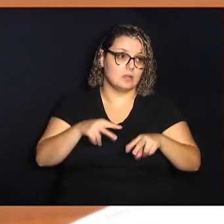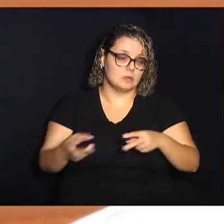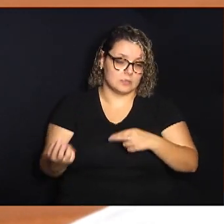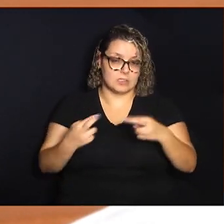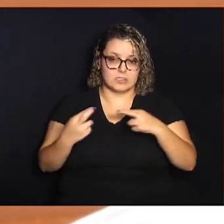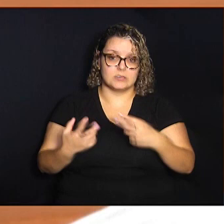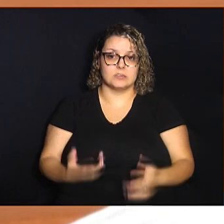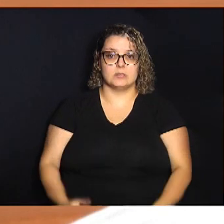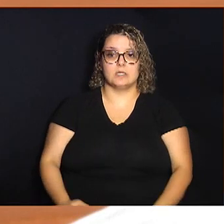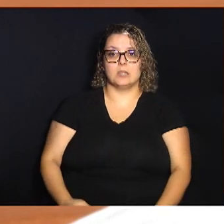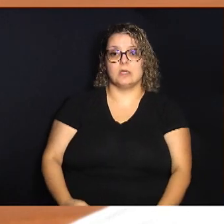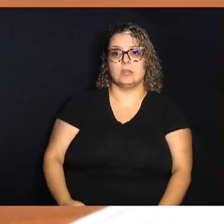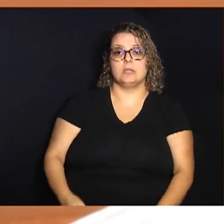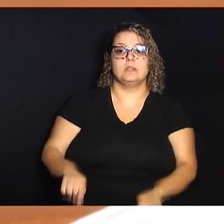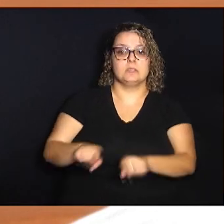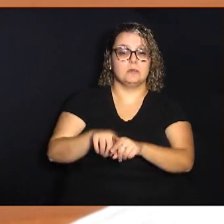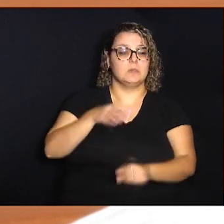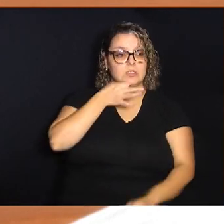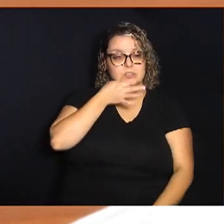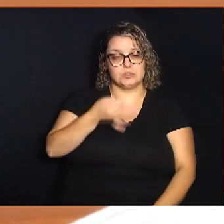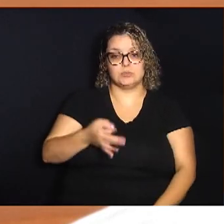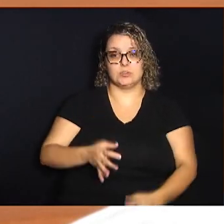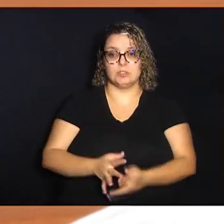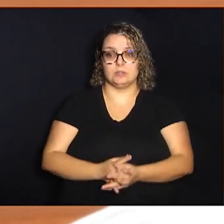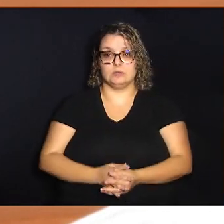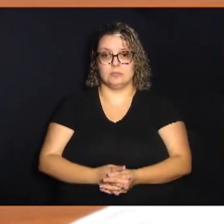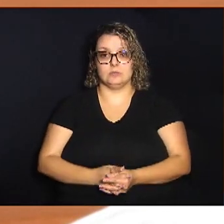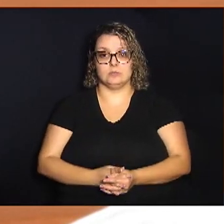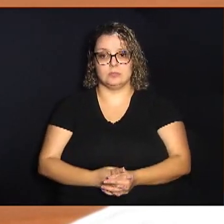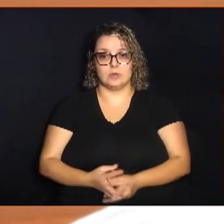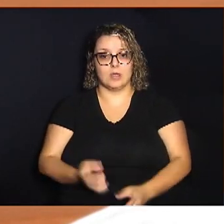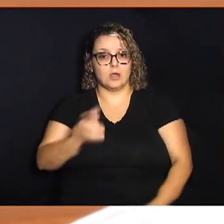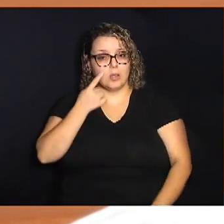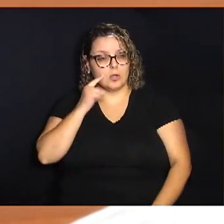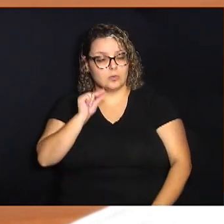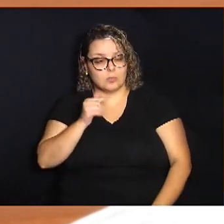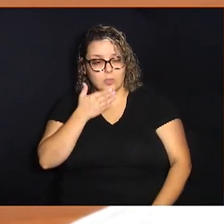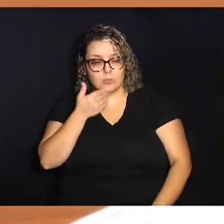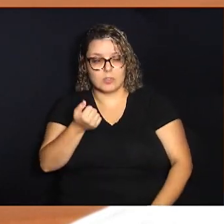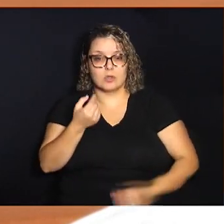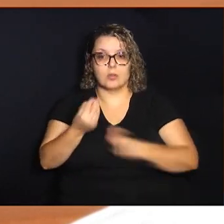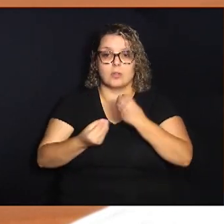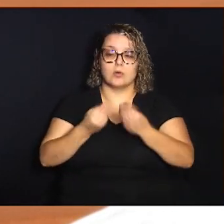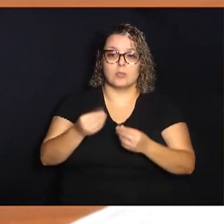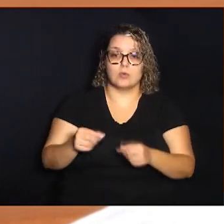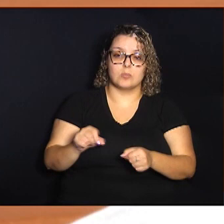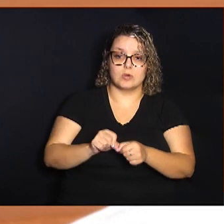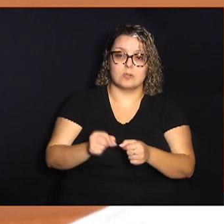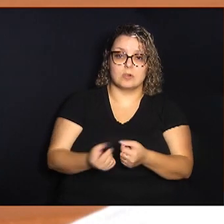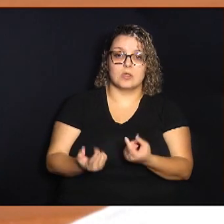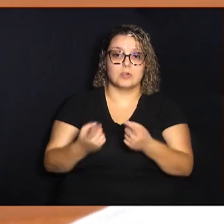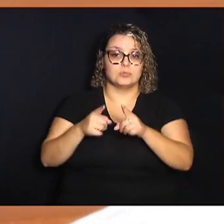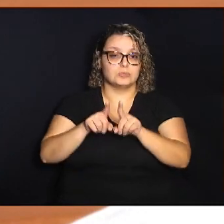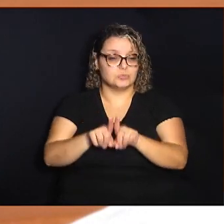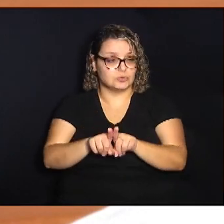A Paola também sugeriu para que a gente olhe um pouco melhor como que faz a parceria, né,